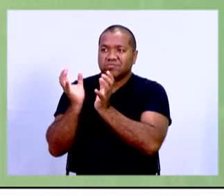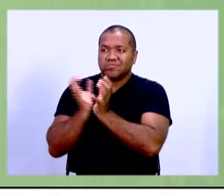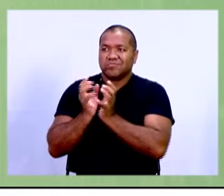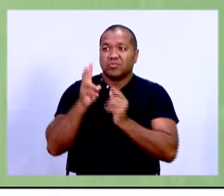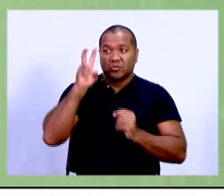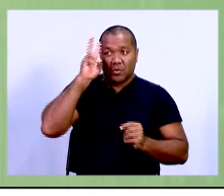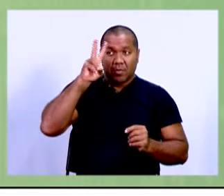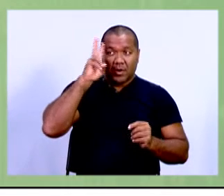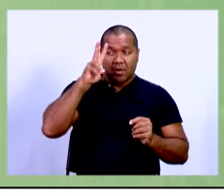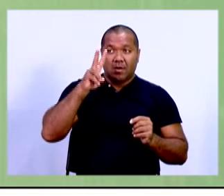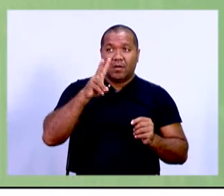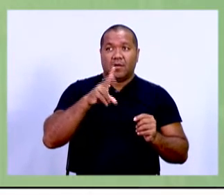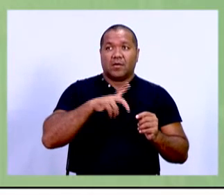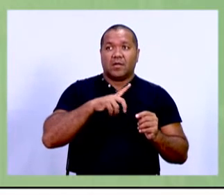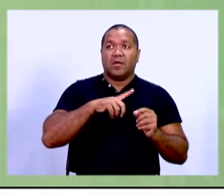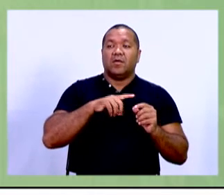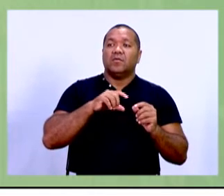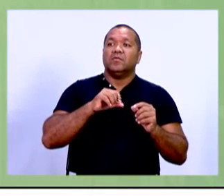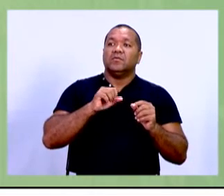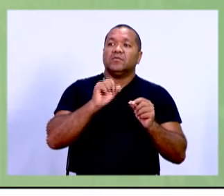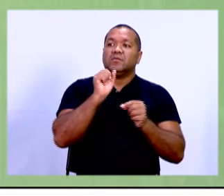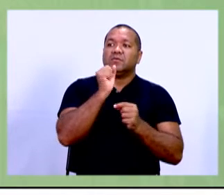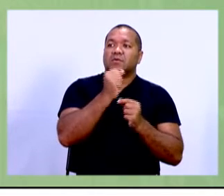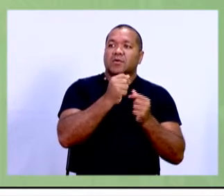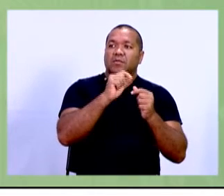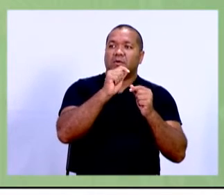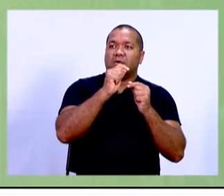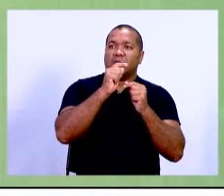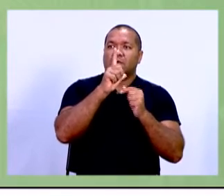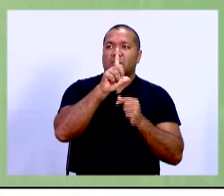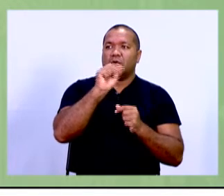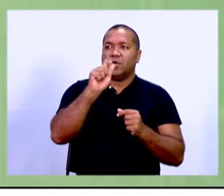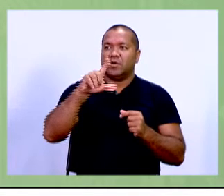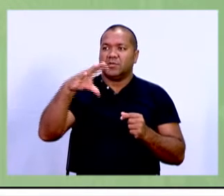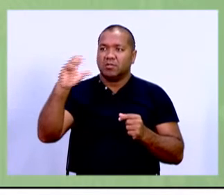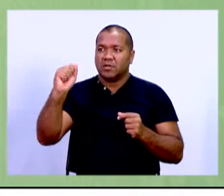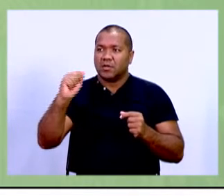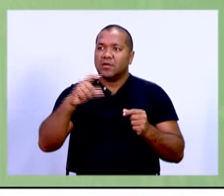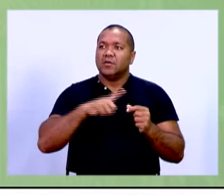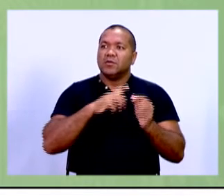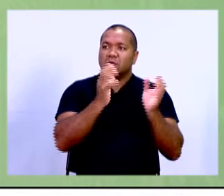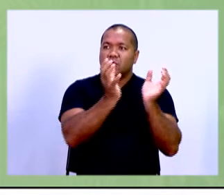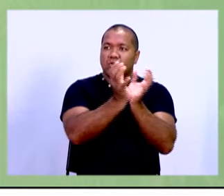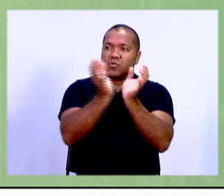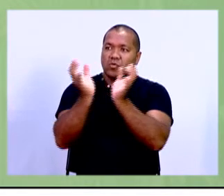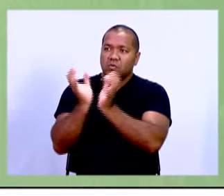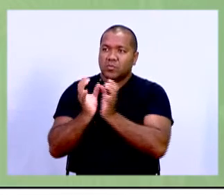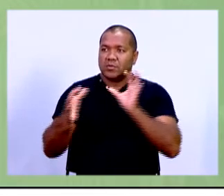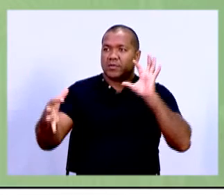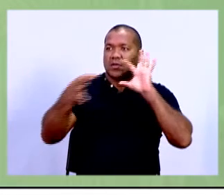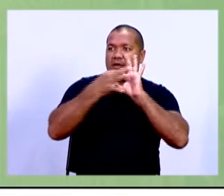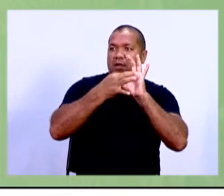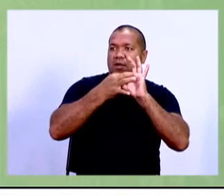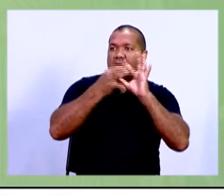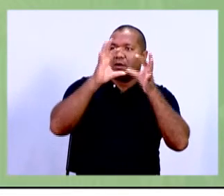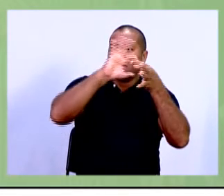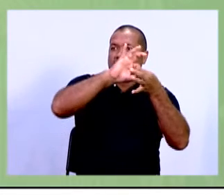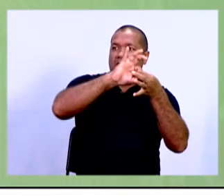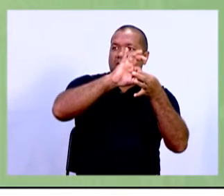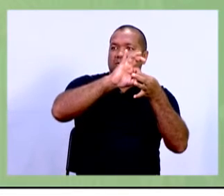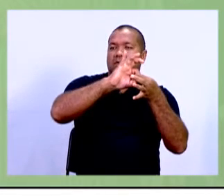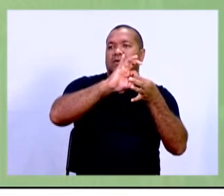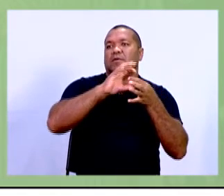lembrar, é um diagrama lógico de classes e relações entre essas classes. Então, nós